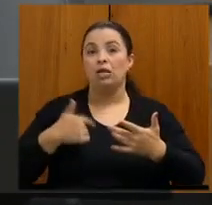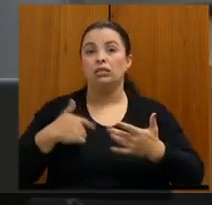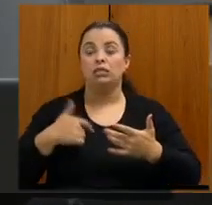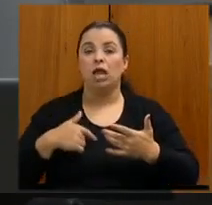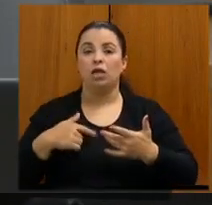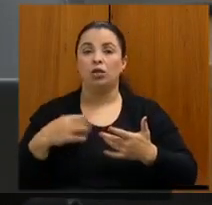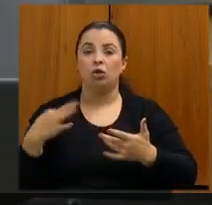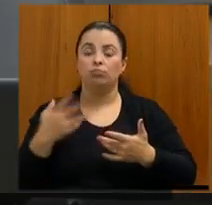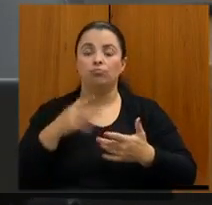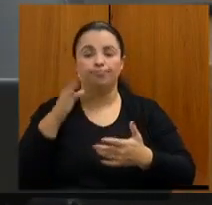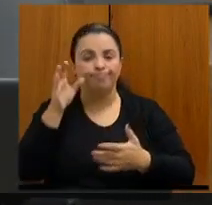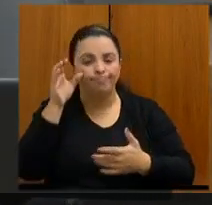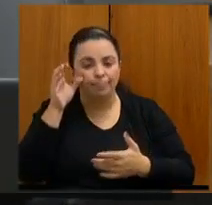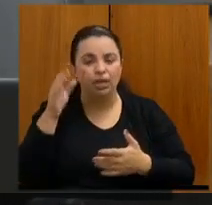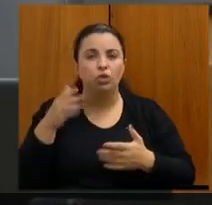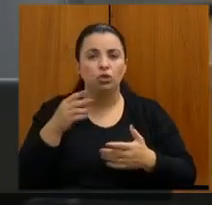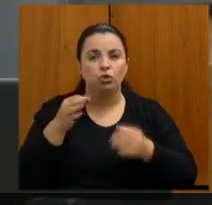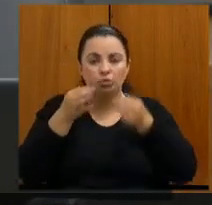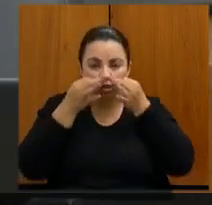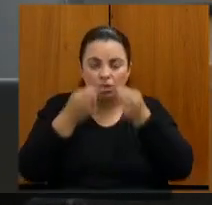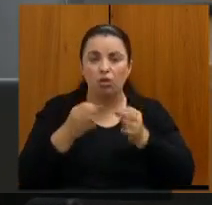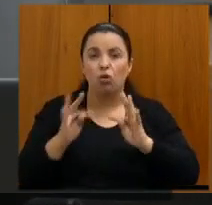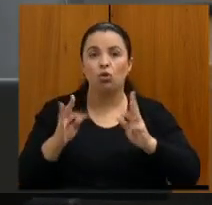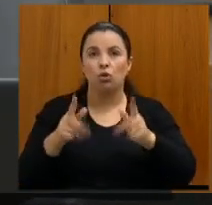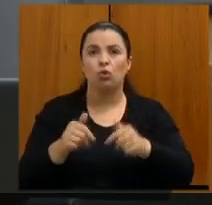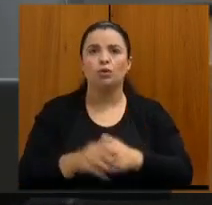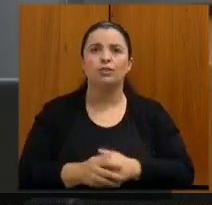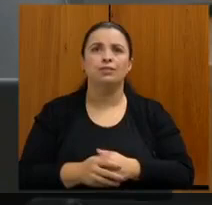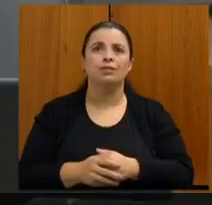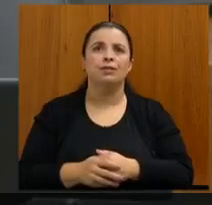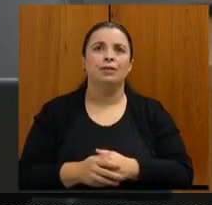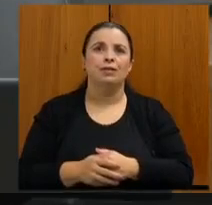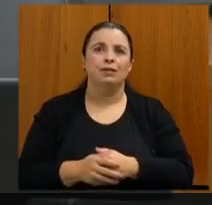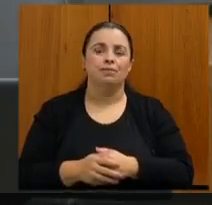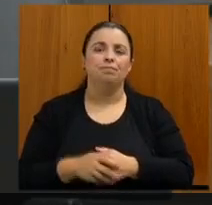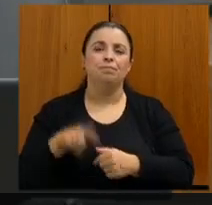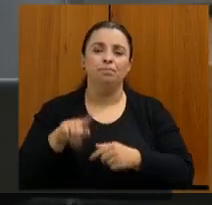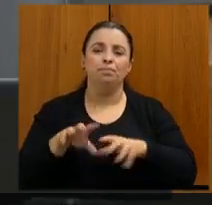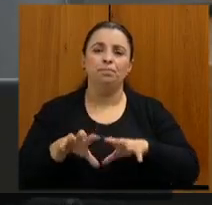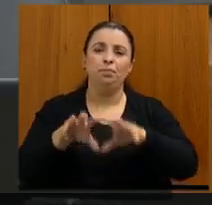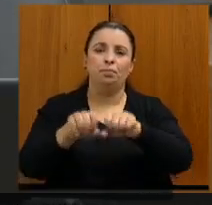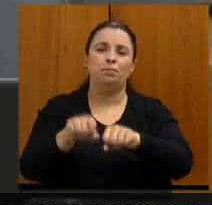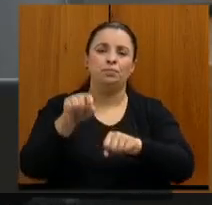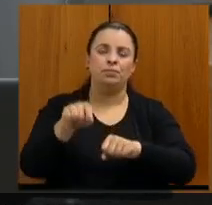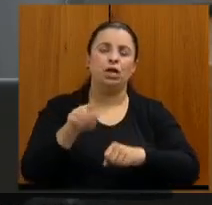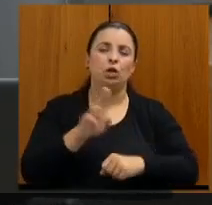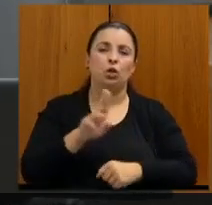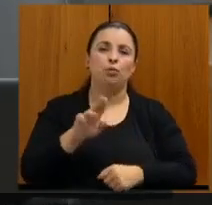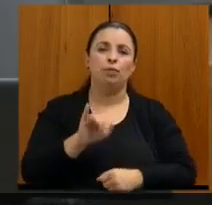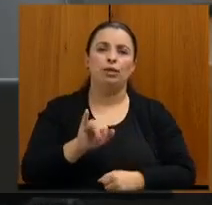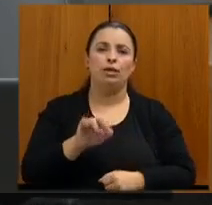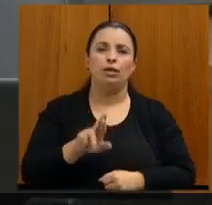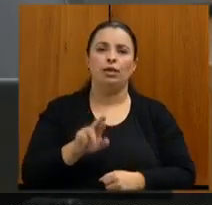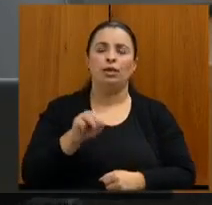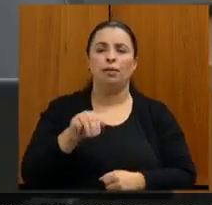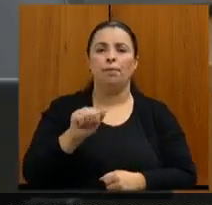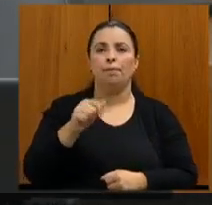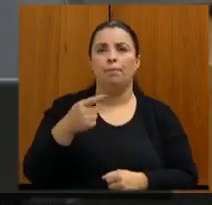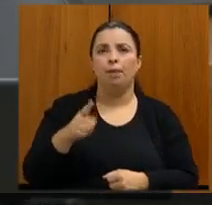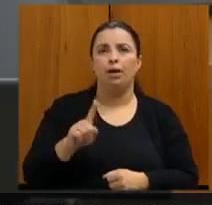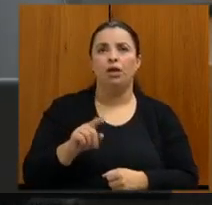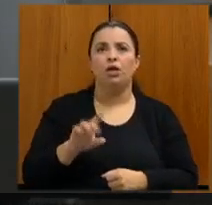da situação nas que seu nome que é Irmã Dorothy como que eu esqueci de mandar até porque se eu contar para seus o